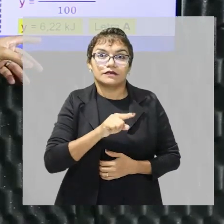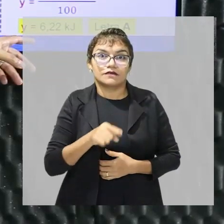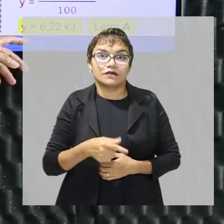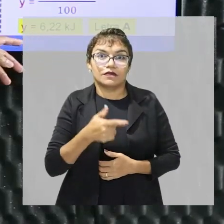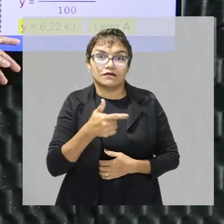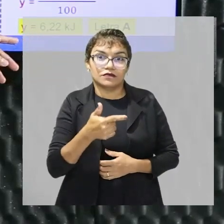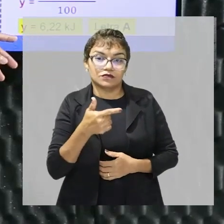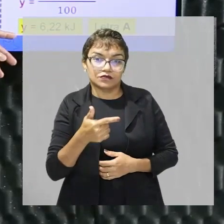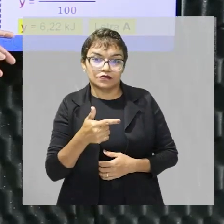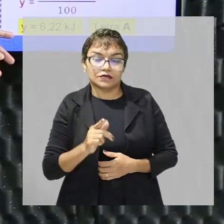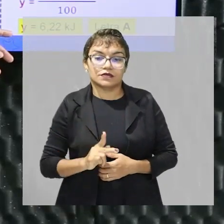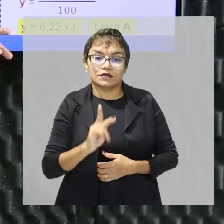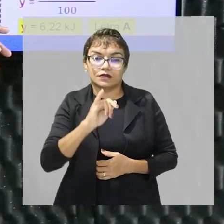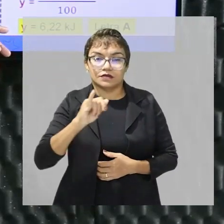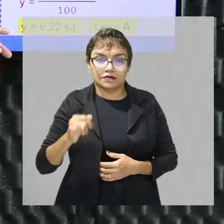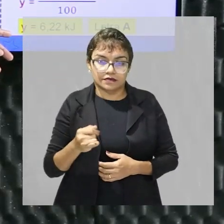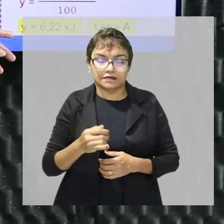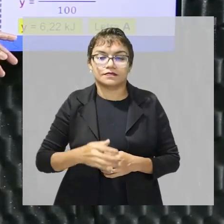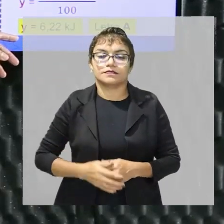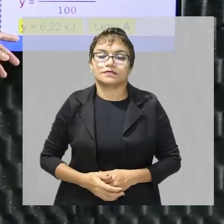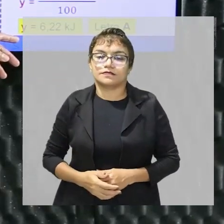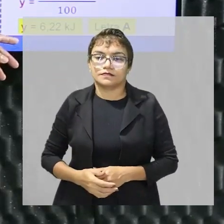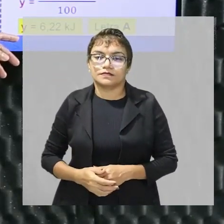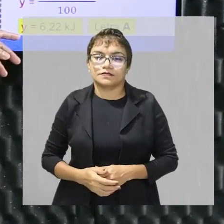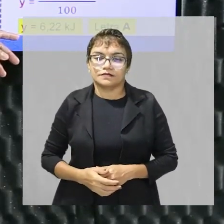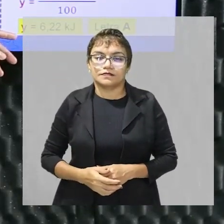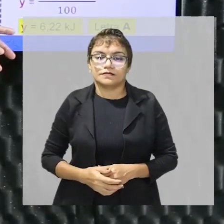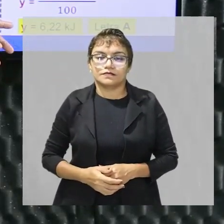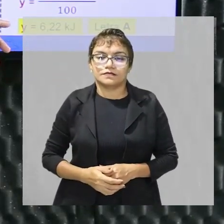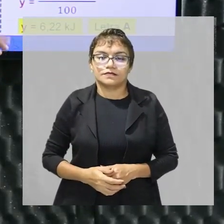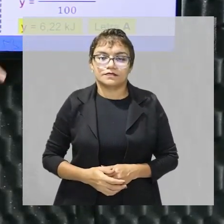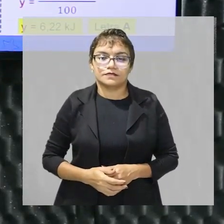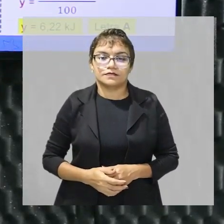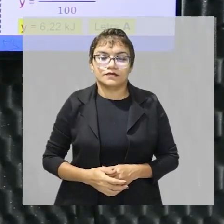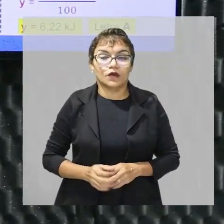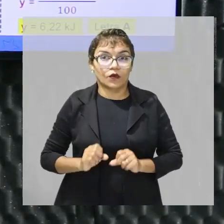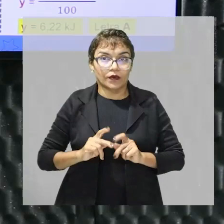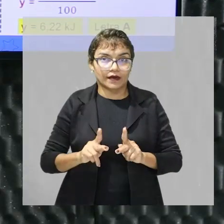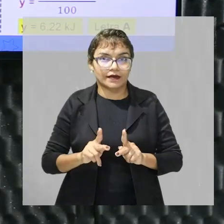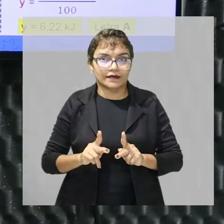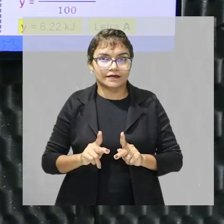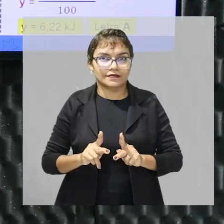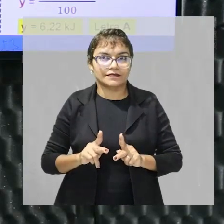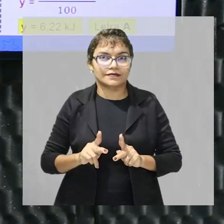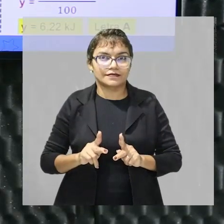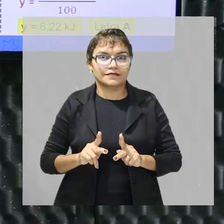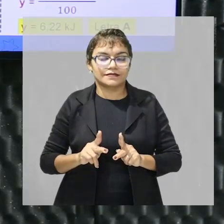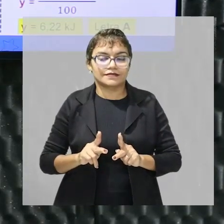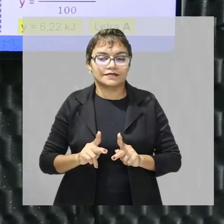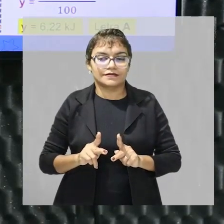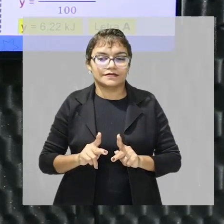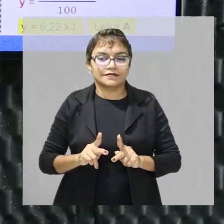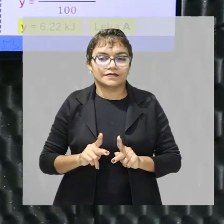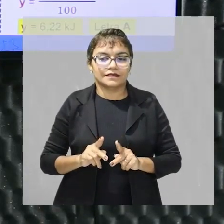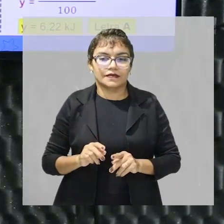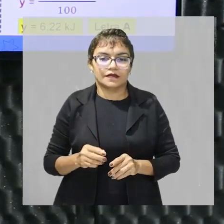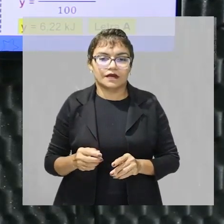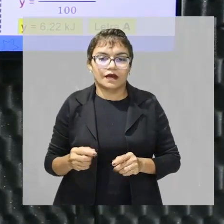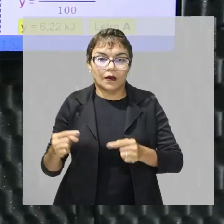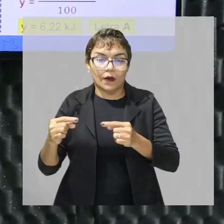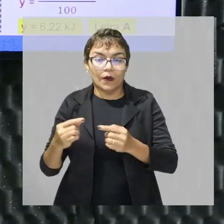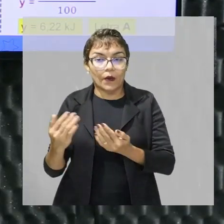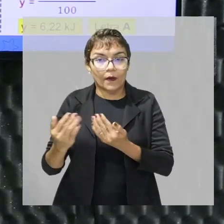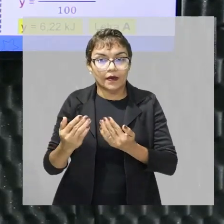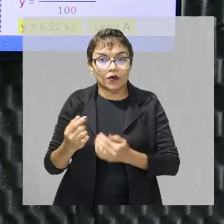6,22, ou então menos 6,22, certo? Quilojoules para 1 grama